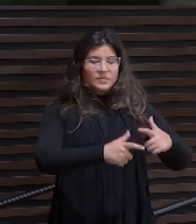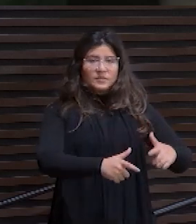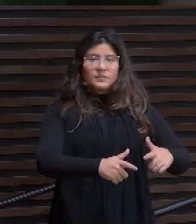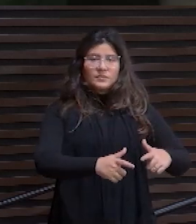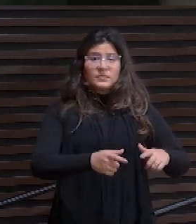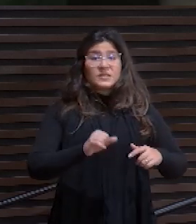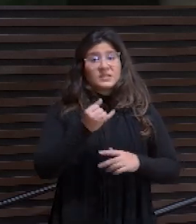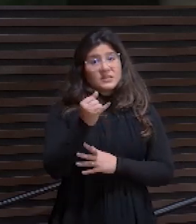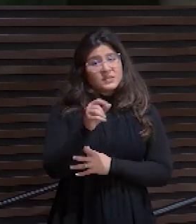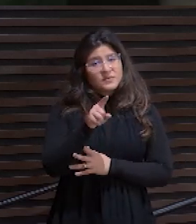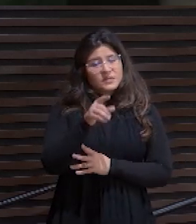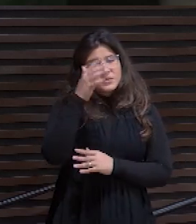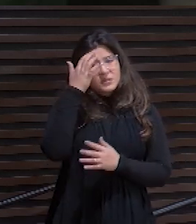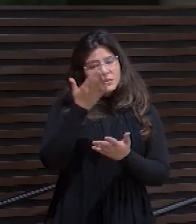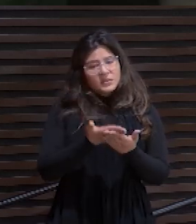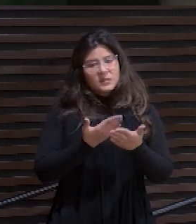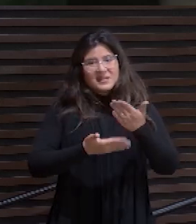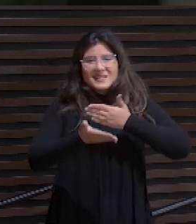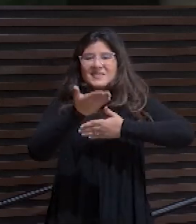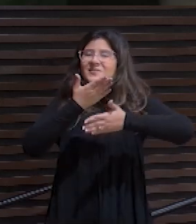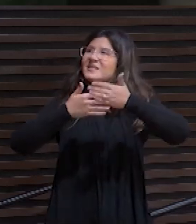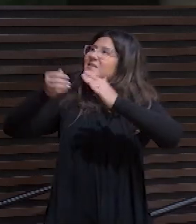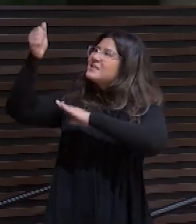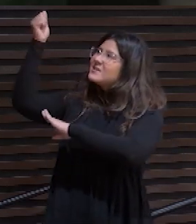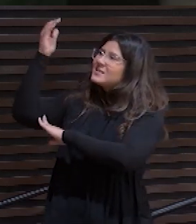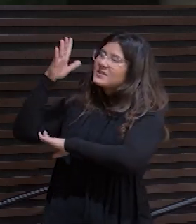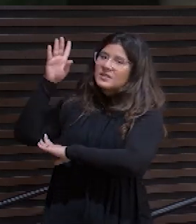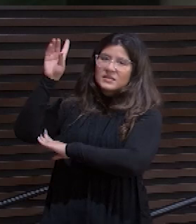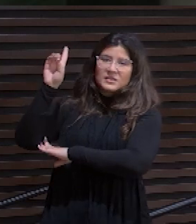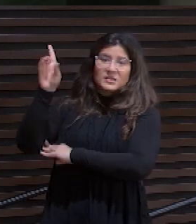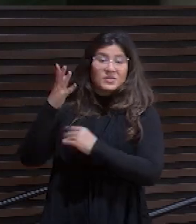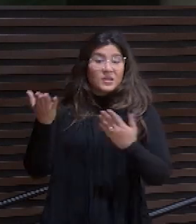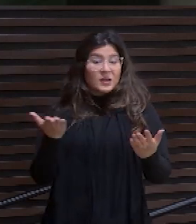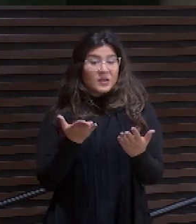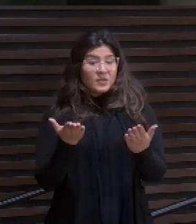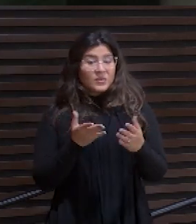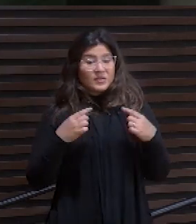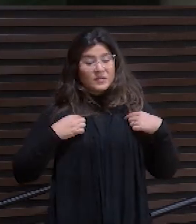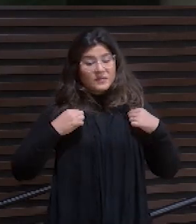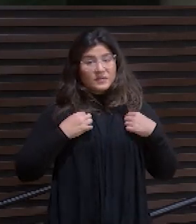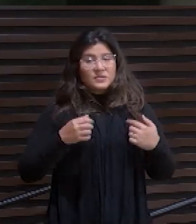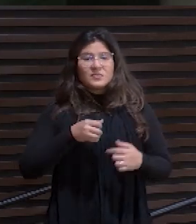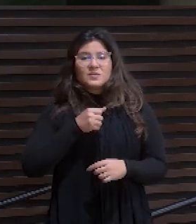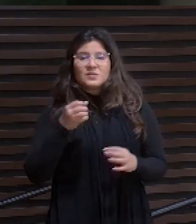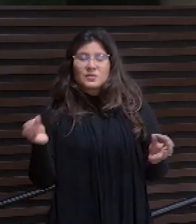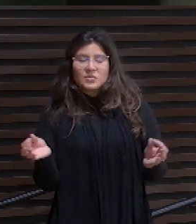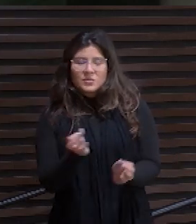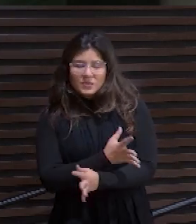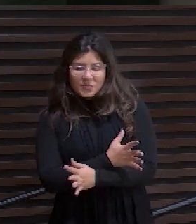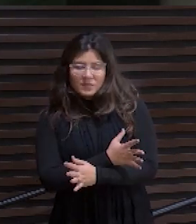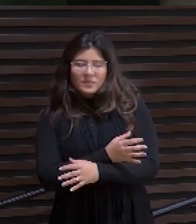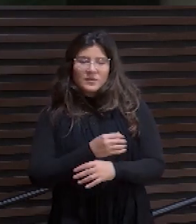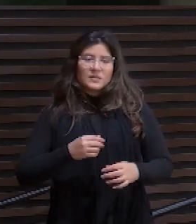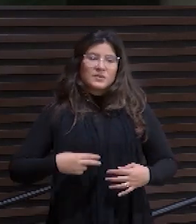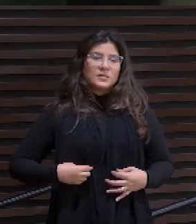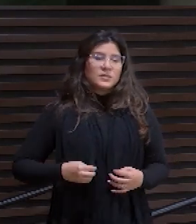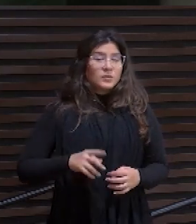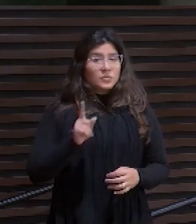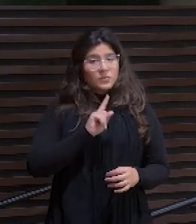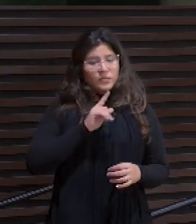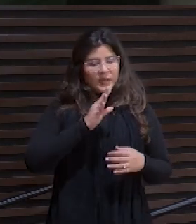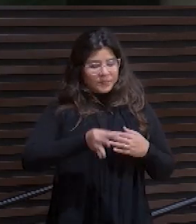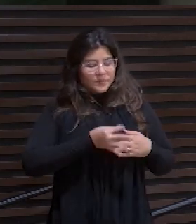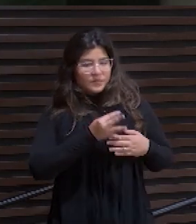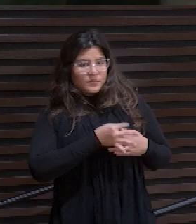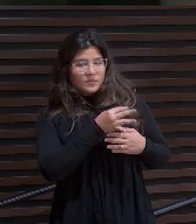Então, se você crê, meu irmão, pela graça de Deus, que você agora está vestido com uma veste nova, não remendada, uma veste singular, uma